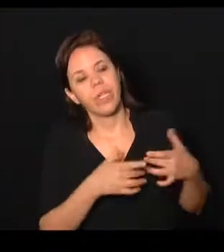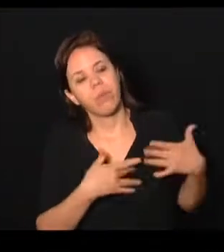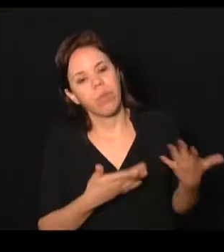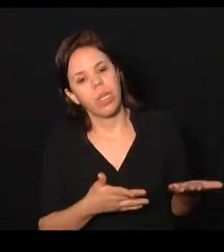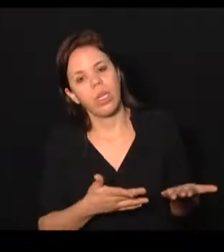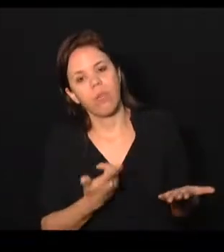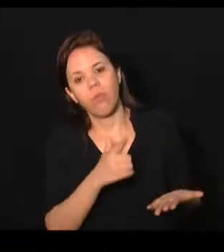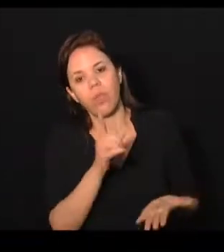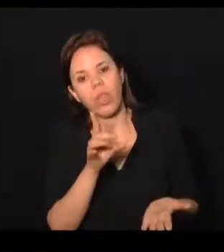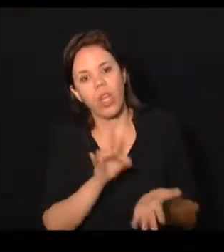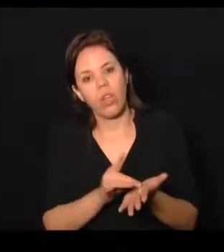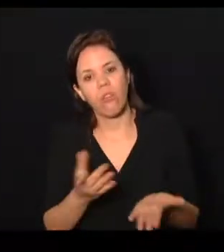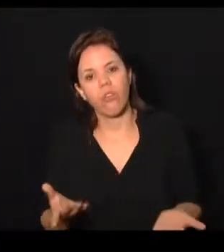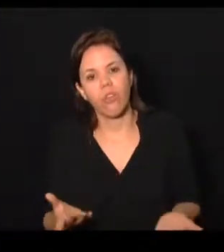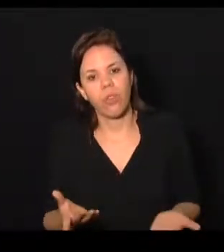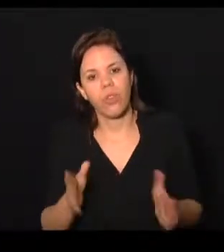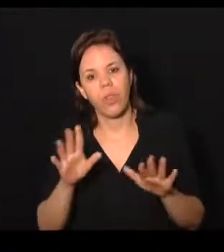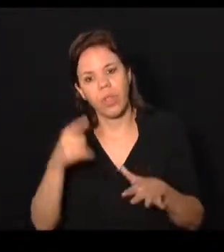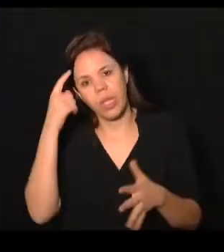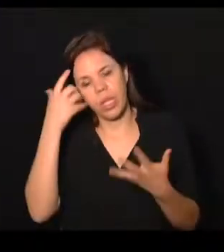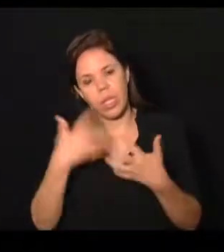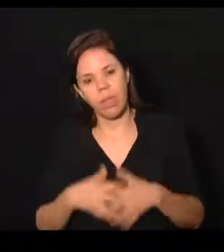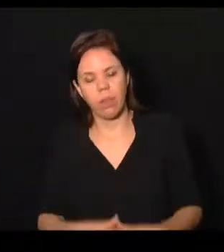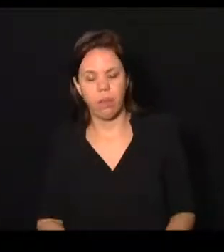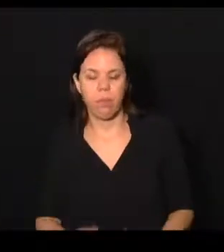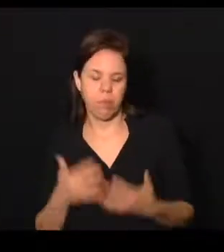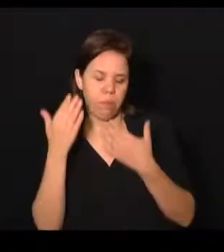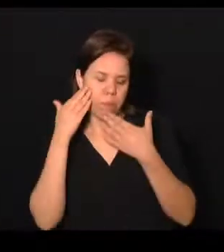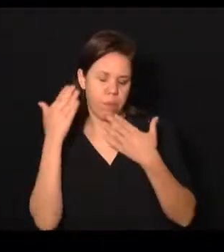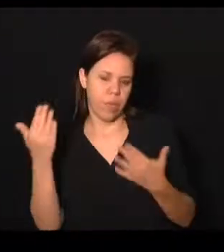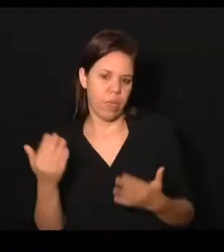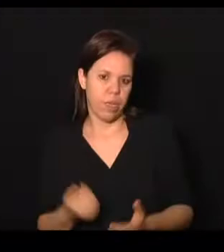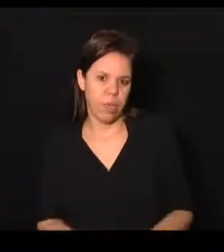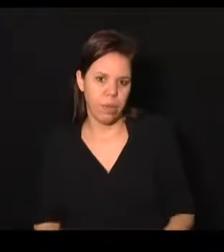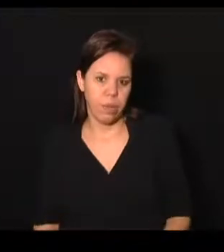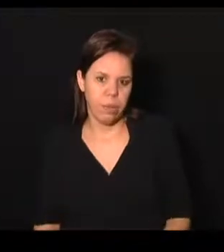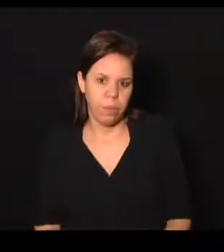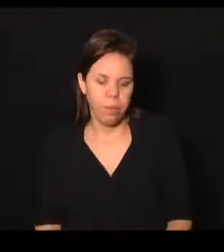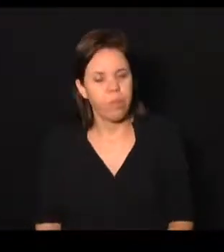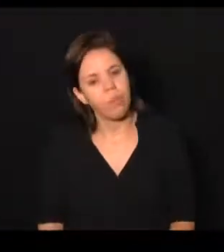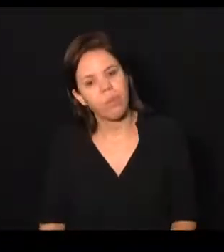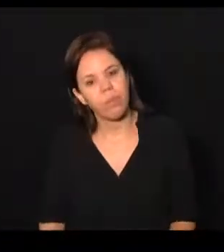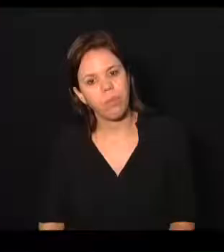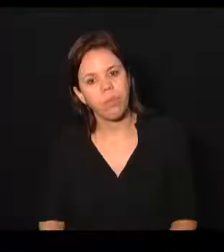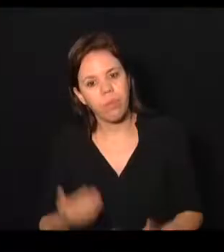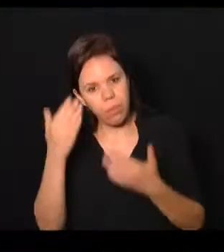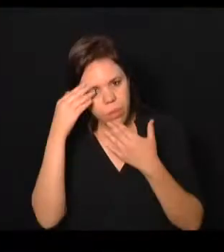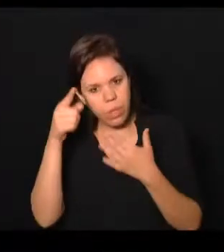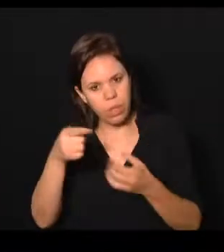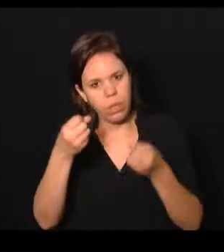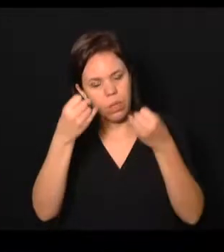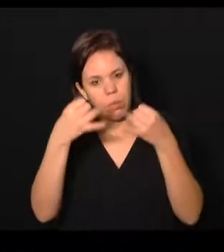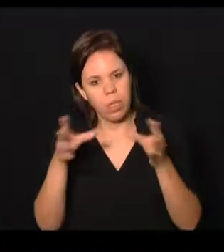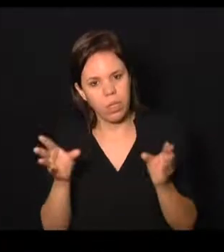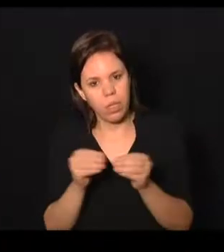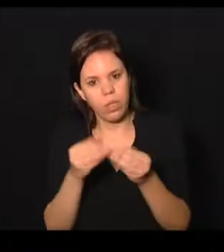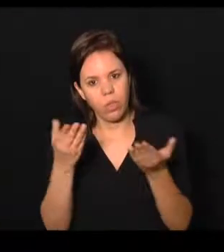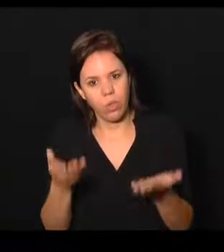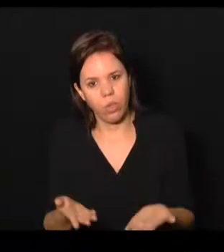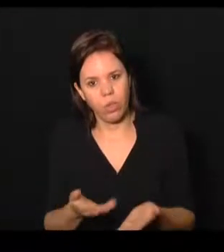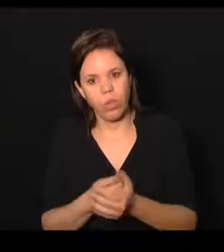tem a original, então que fique para reflexão apenas. Muito obrigado. Bom, Tenha eu um bom dia. agradeço o depoimento do senhor, seu